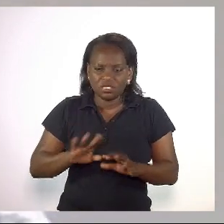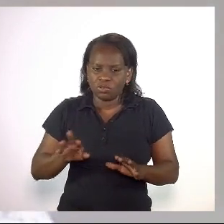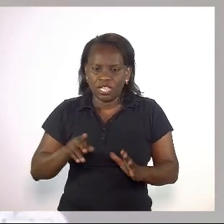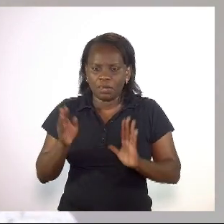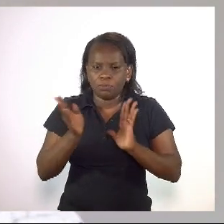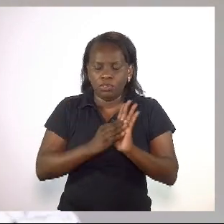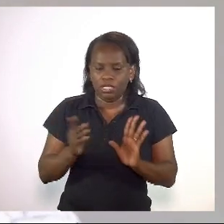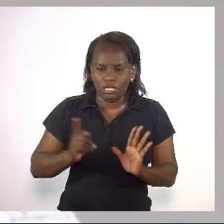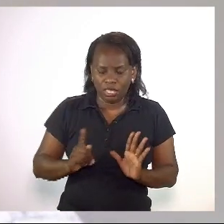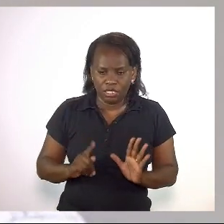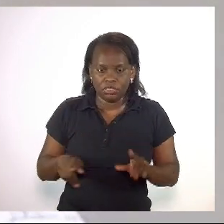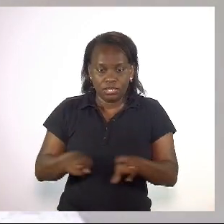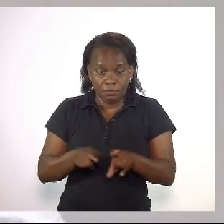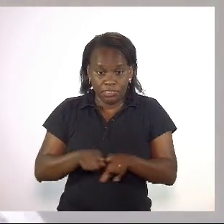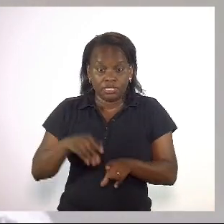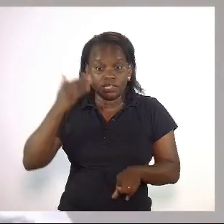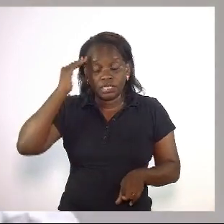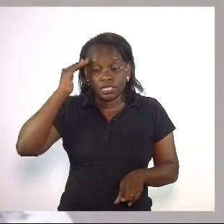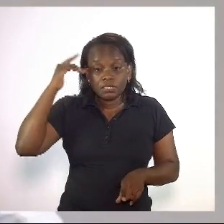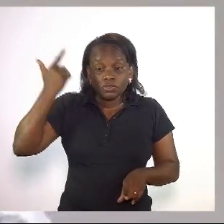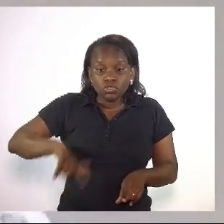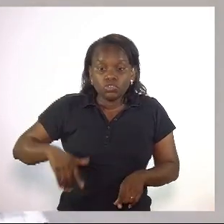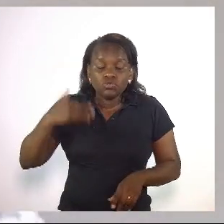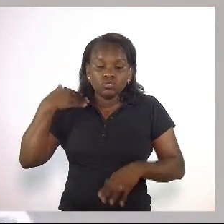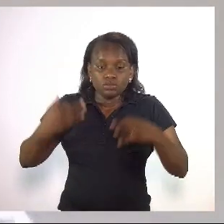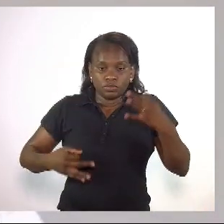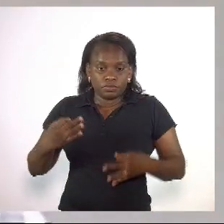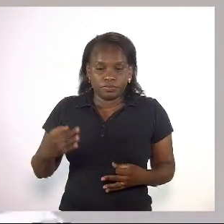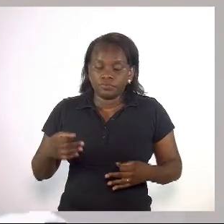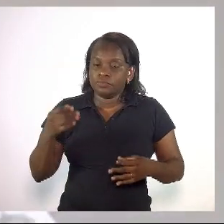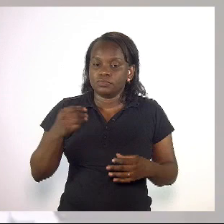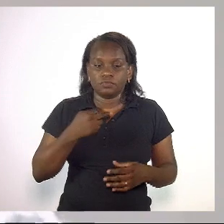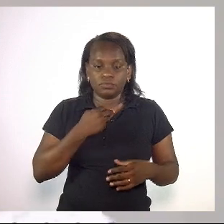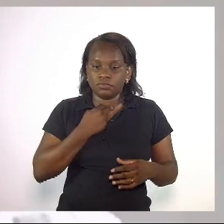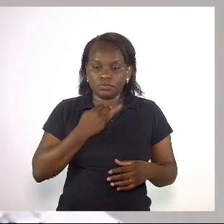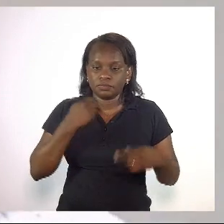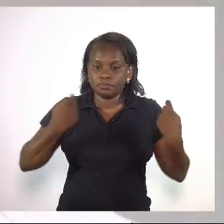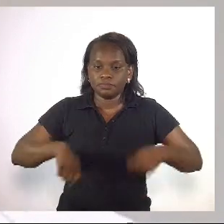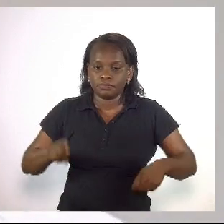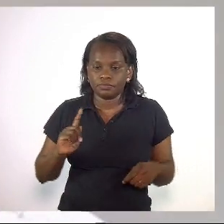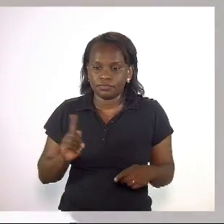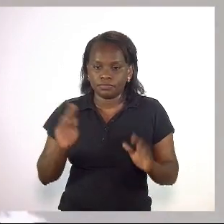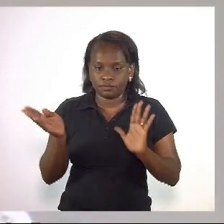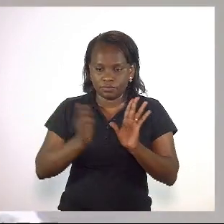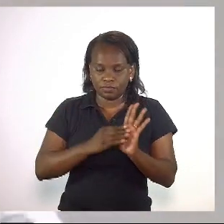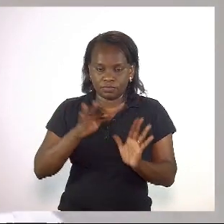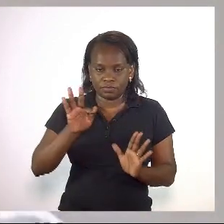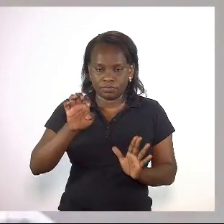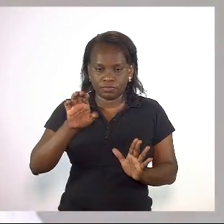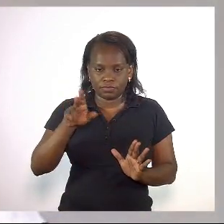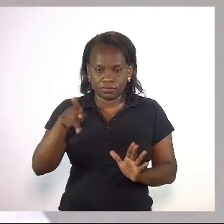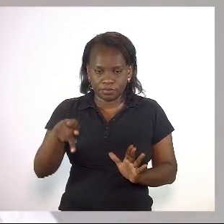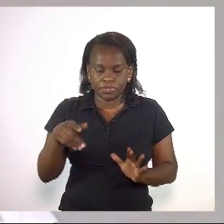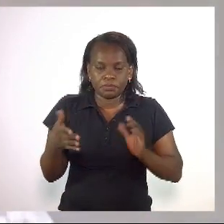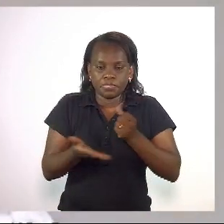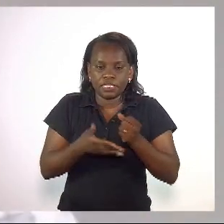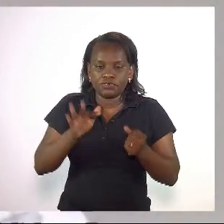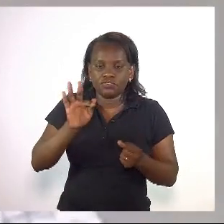mais uma vez um entendimento jurídico, não deveria considerar FEC na base do